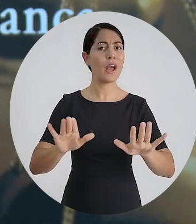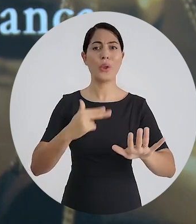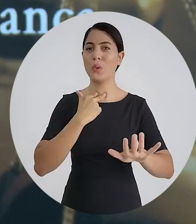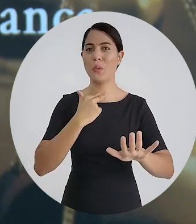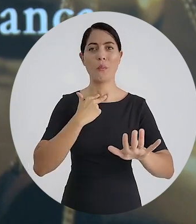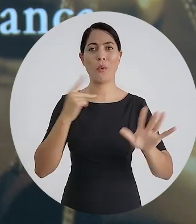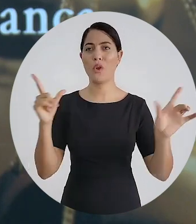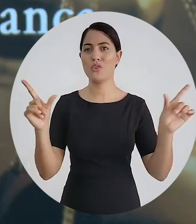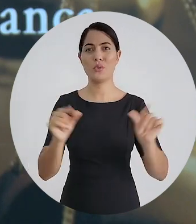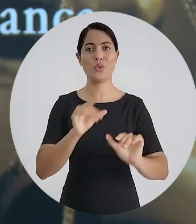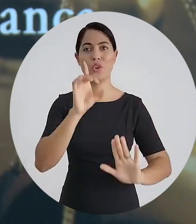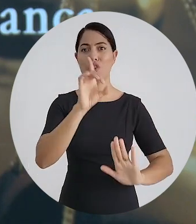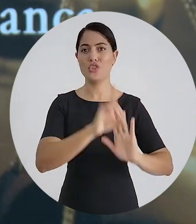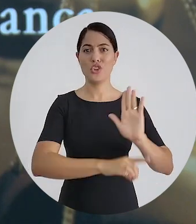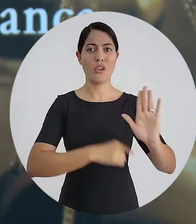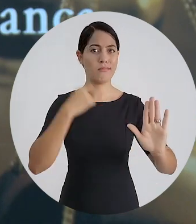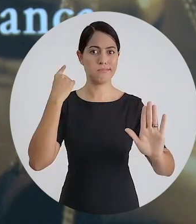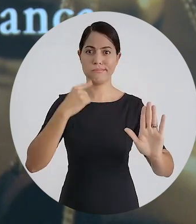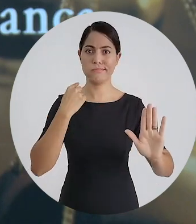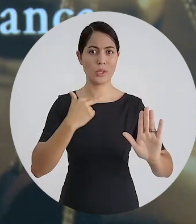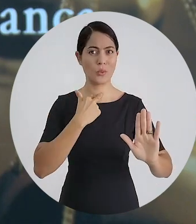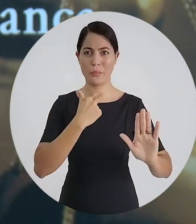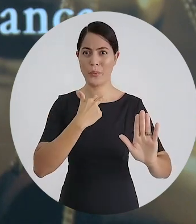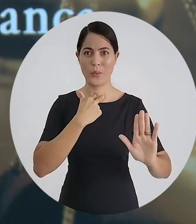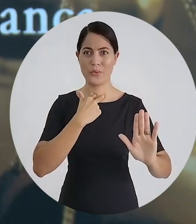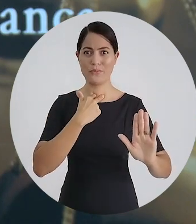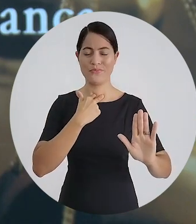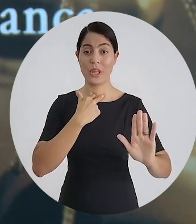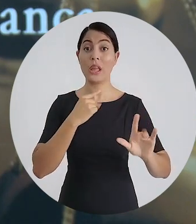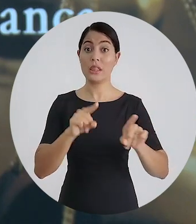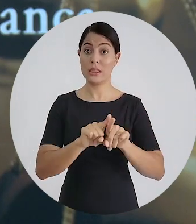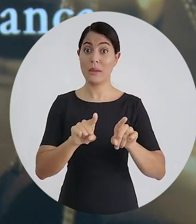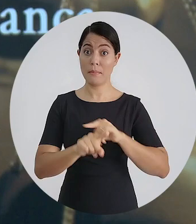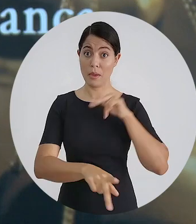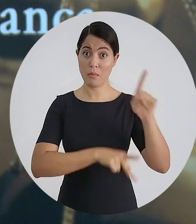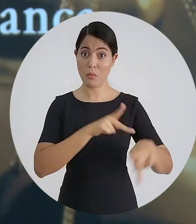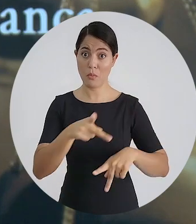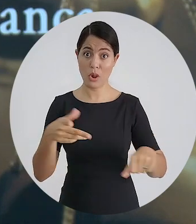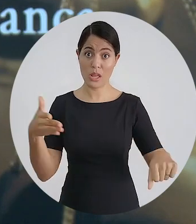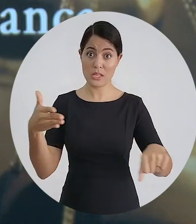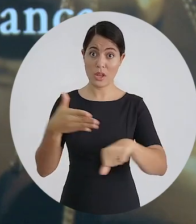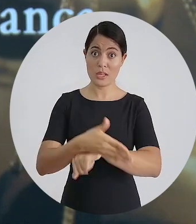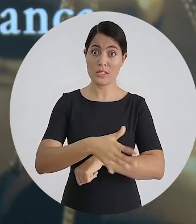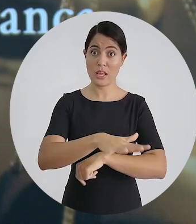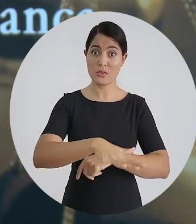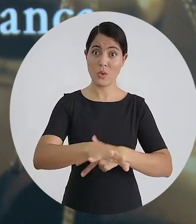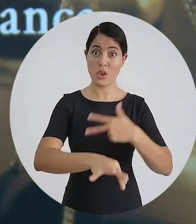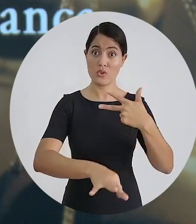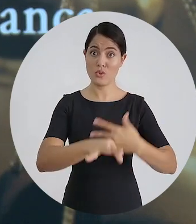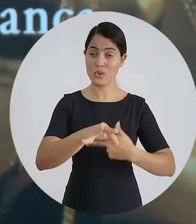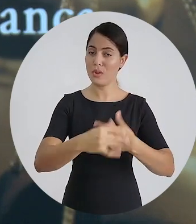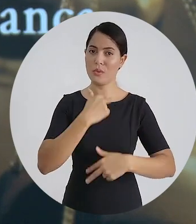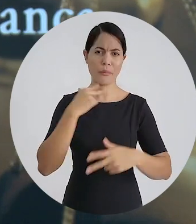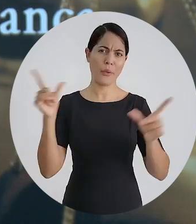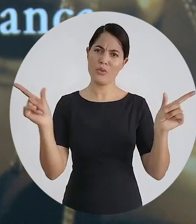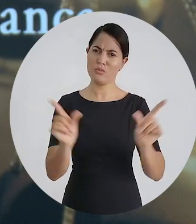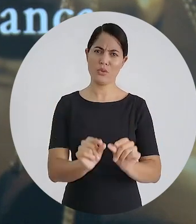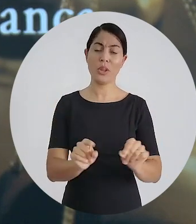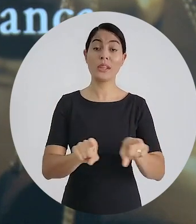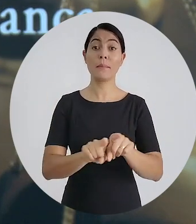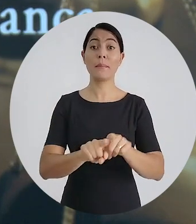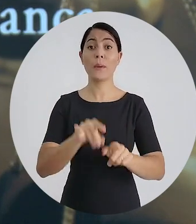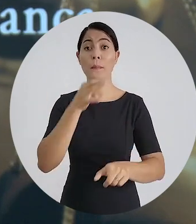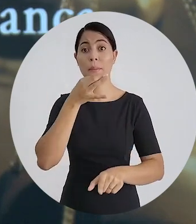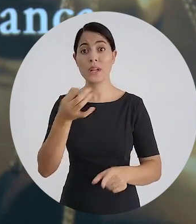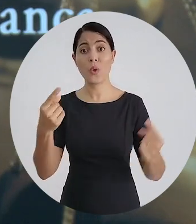essa transição não venha a diminuir as prerrogativas da advocacia, o acesso da população ao judiciário, que não